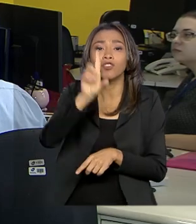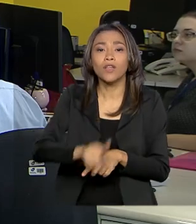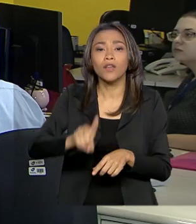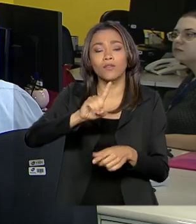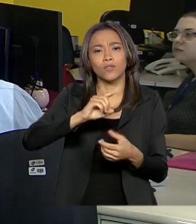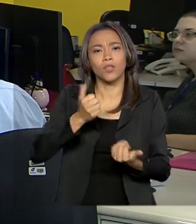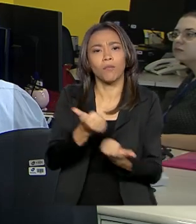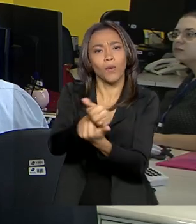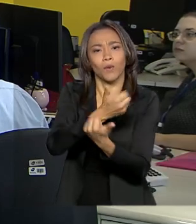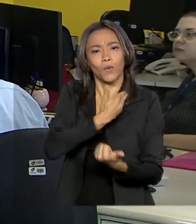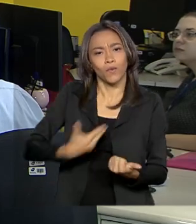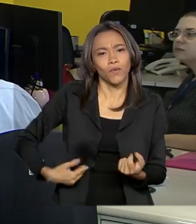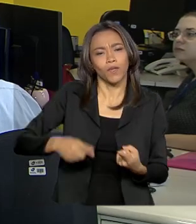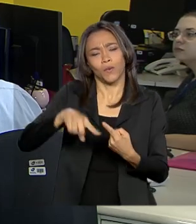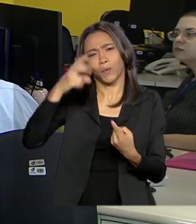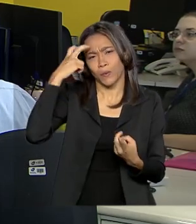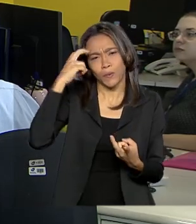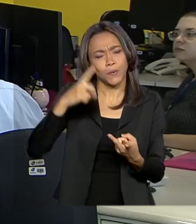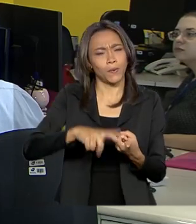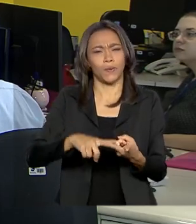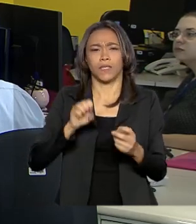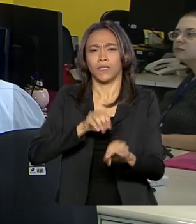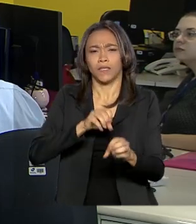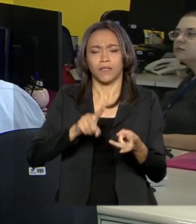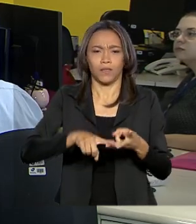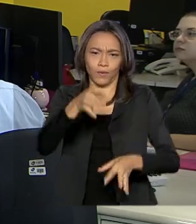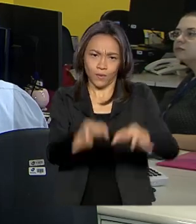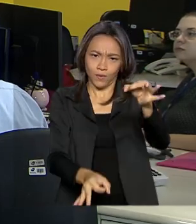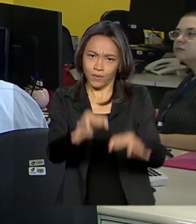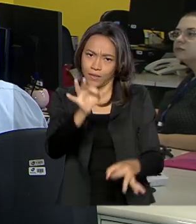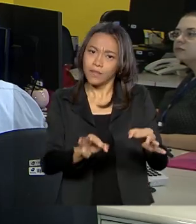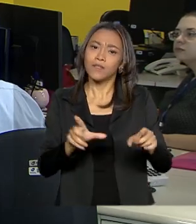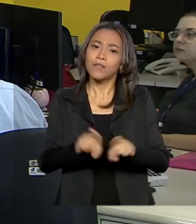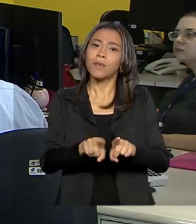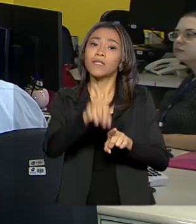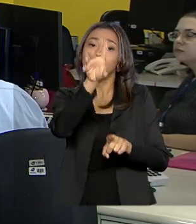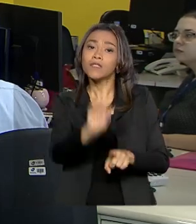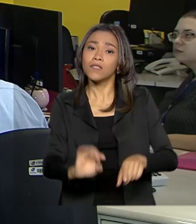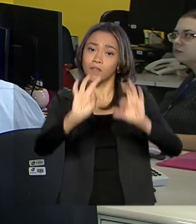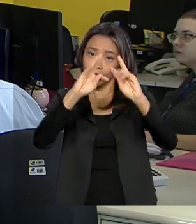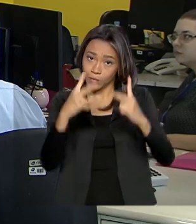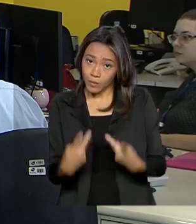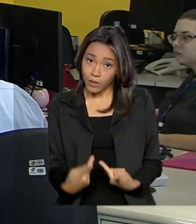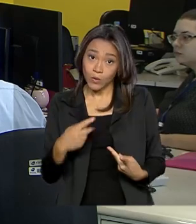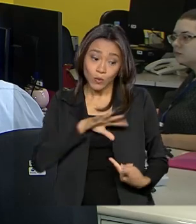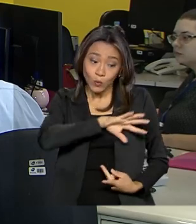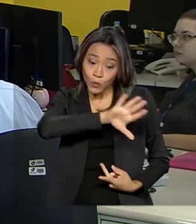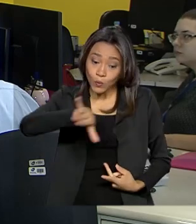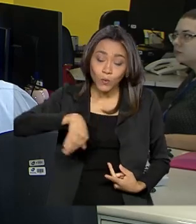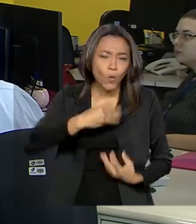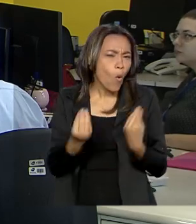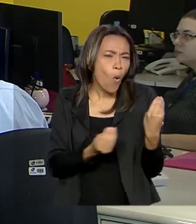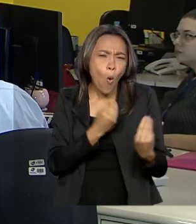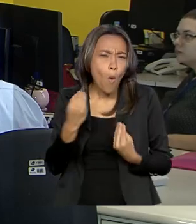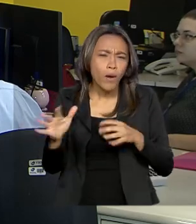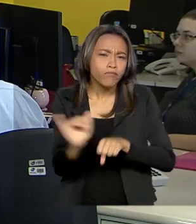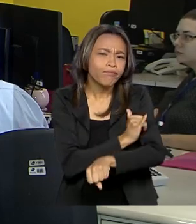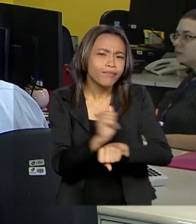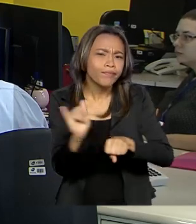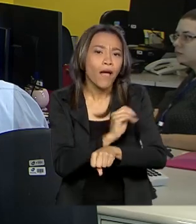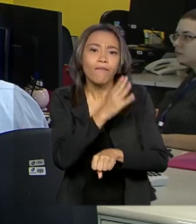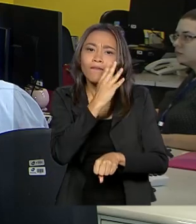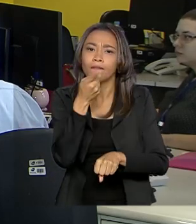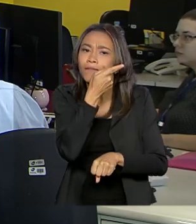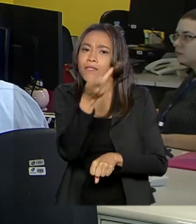de cultura, educação, justiça, saúde e direitos humanos. A ação se desenvolve por meio de visitas domiciliares.